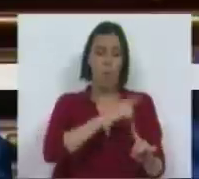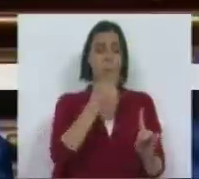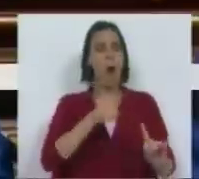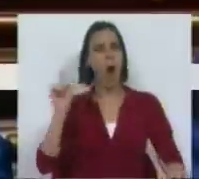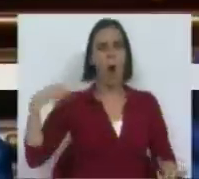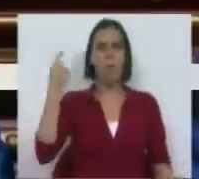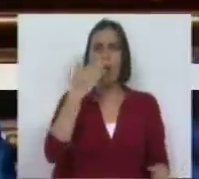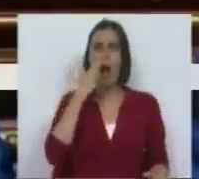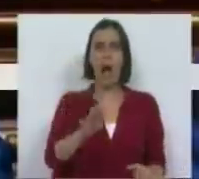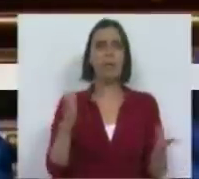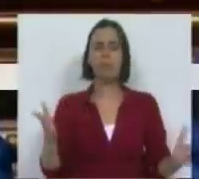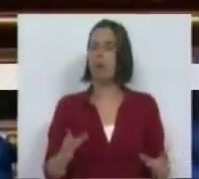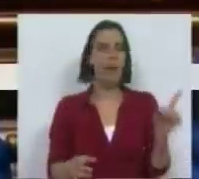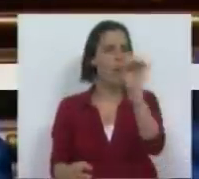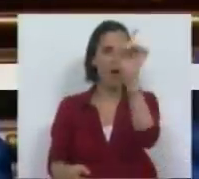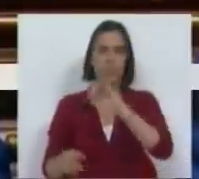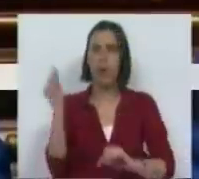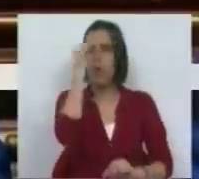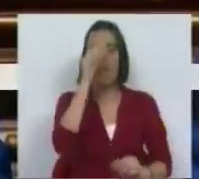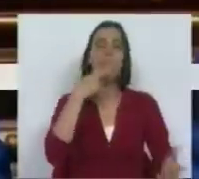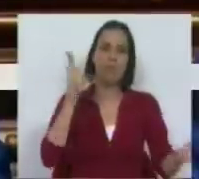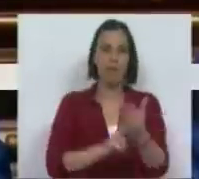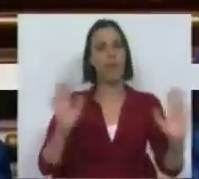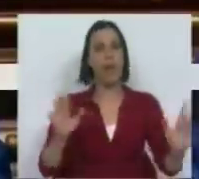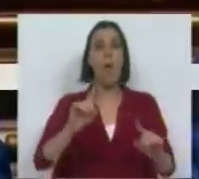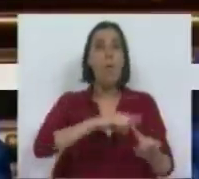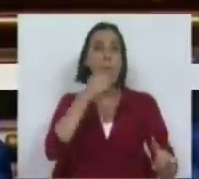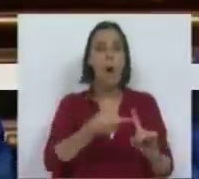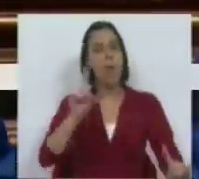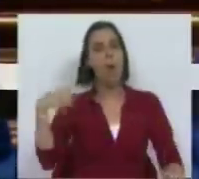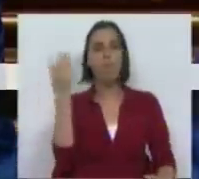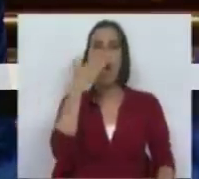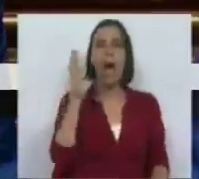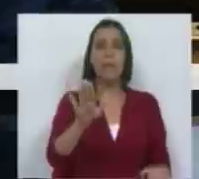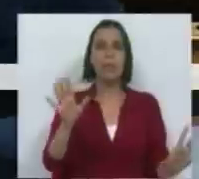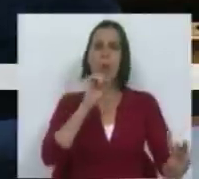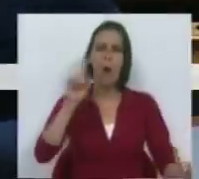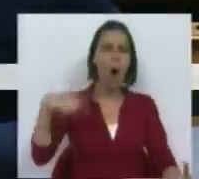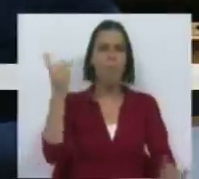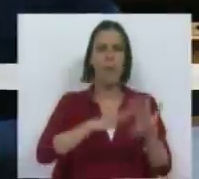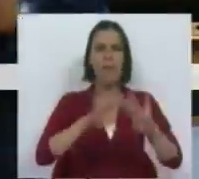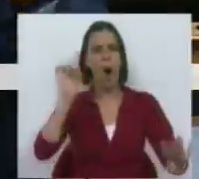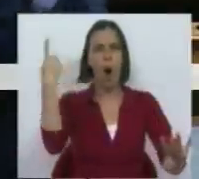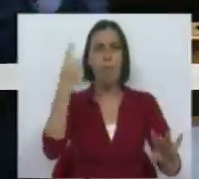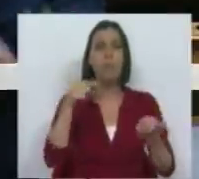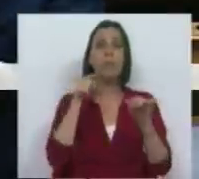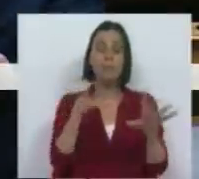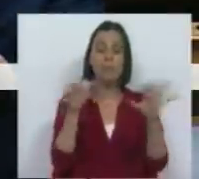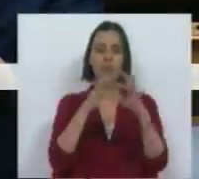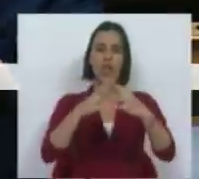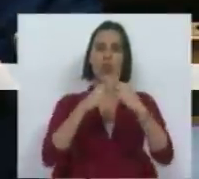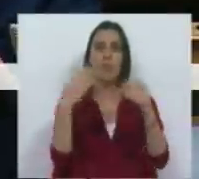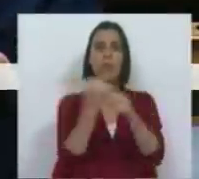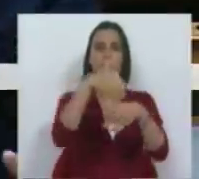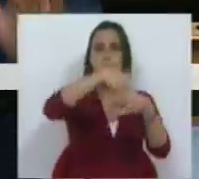para tomar uma atitude. Não, Sr. Primeiro-Ministro, não é falso, é verdade. Teve um ano para tomar uma atitude. Podia tê-lo tomado em relação à estrutura